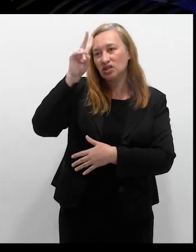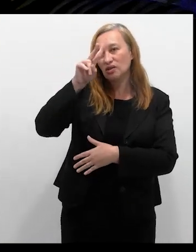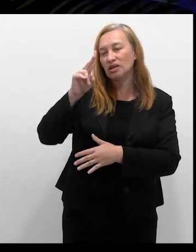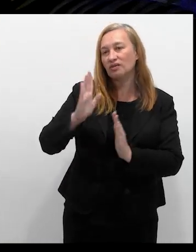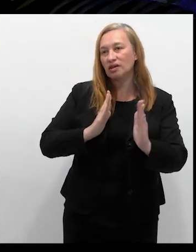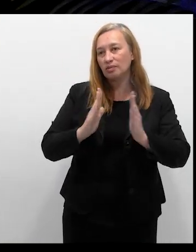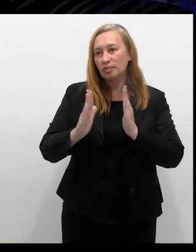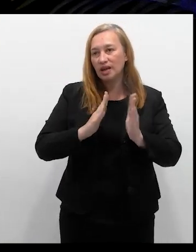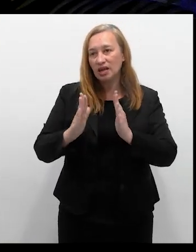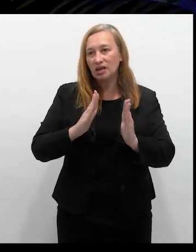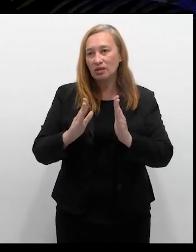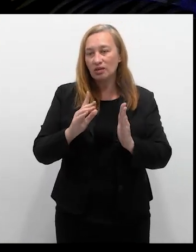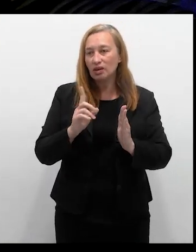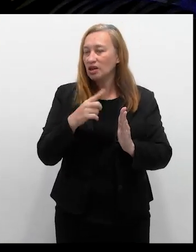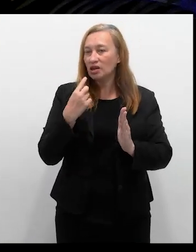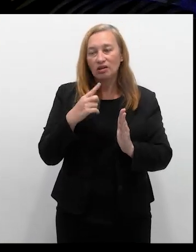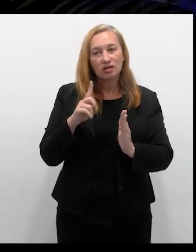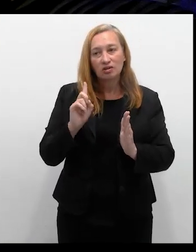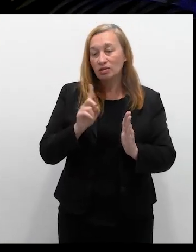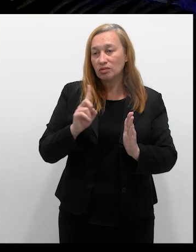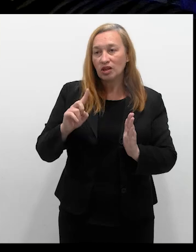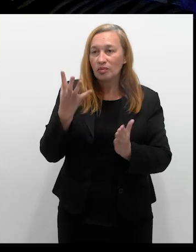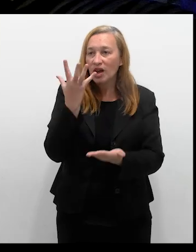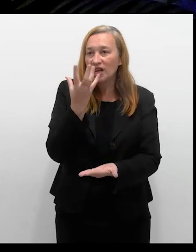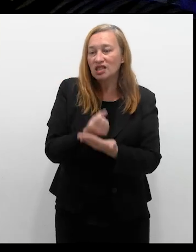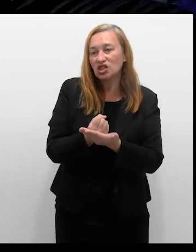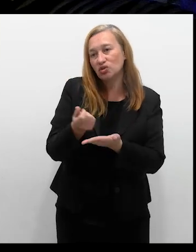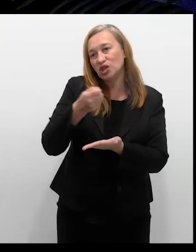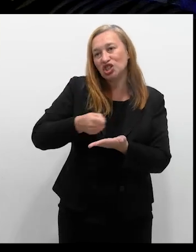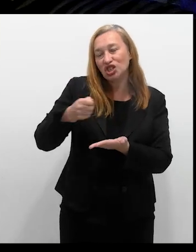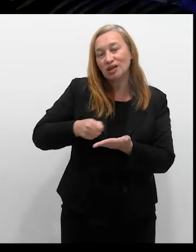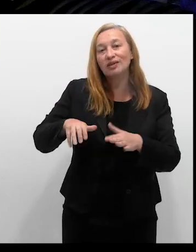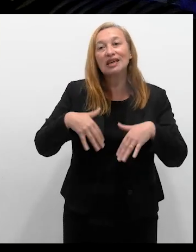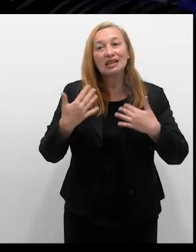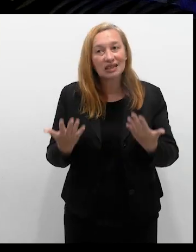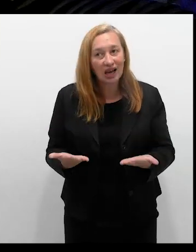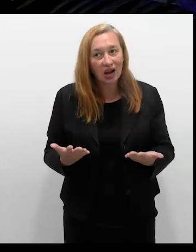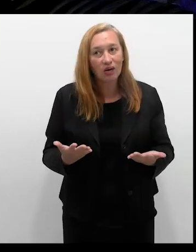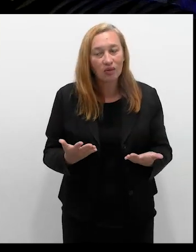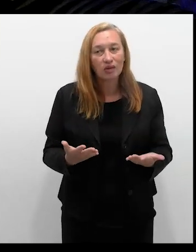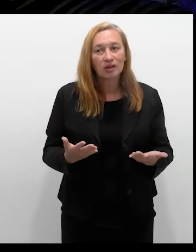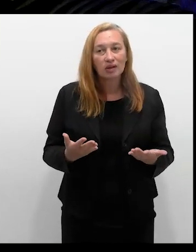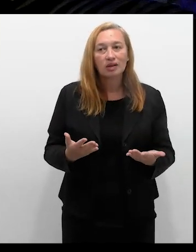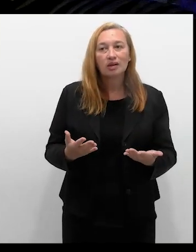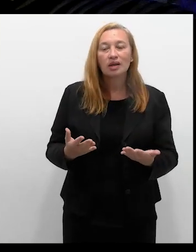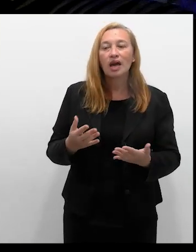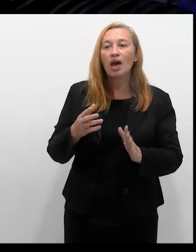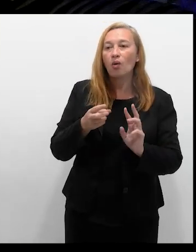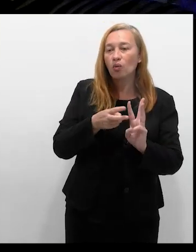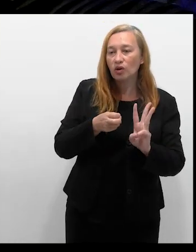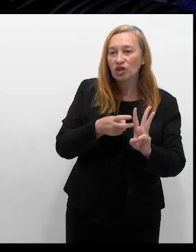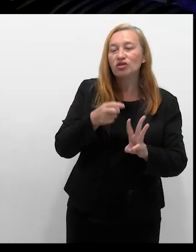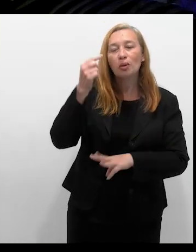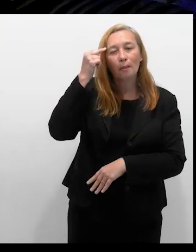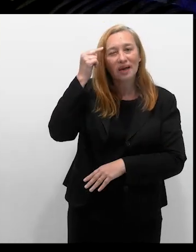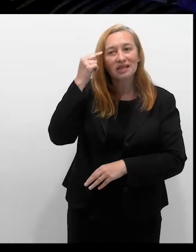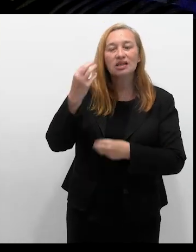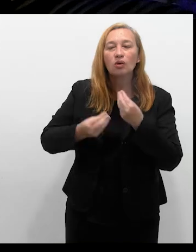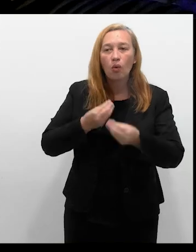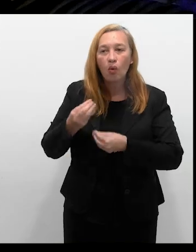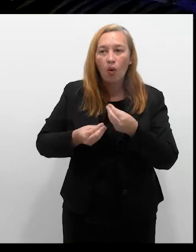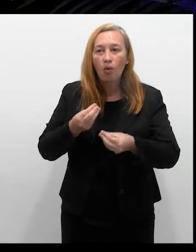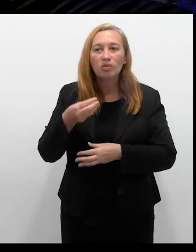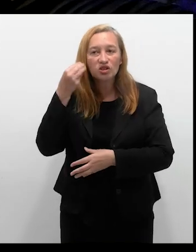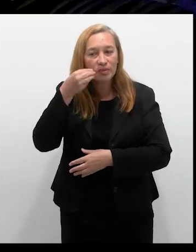desenrola a história porque ele está tratando de uma época da qual a gente não tem registros escritos, né? Então é um